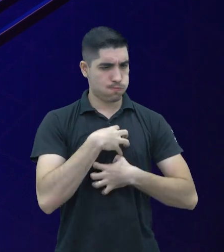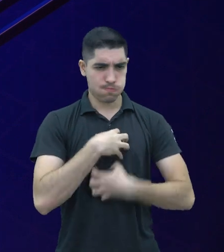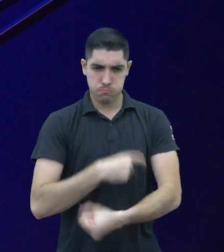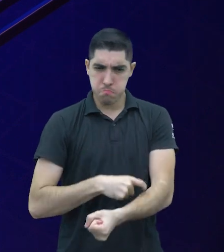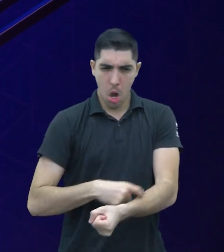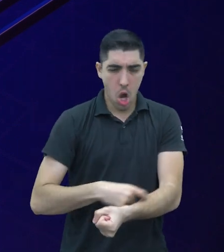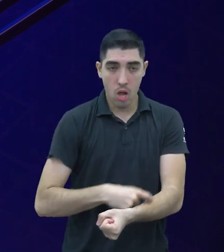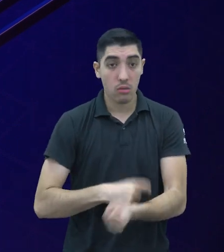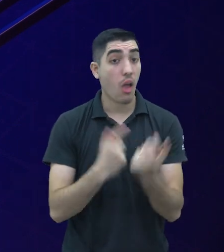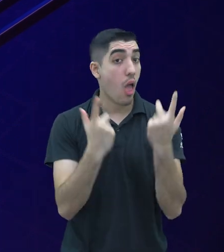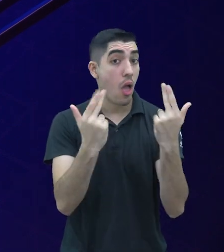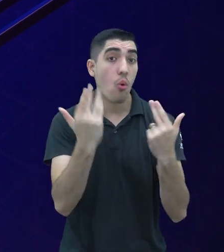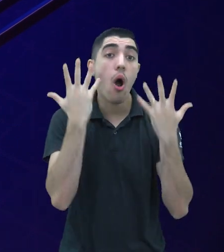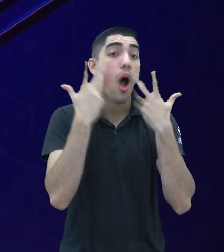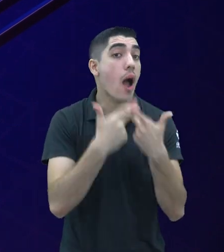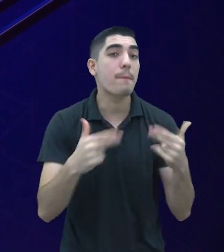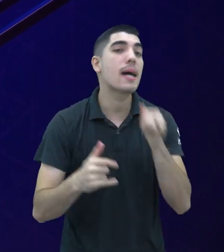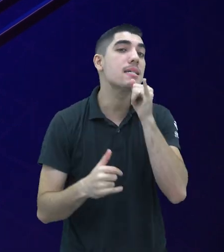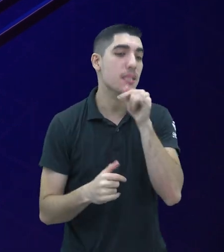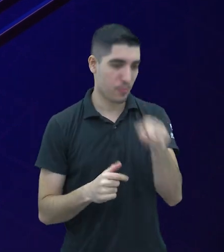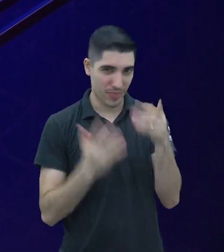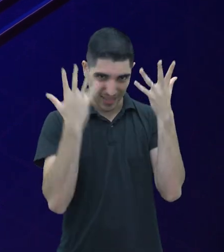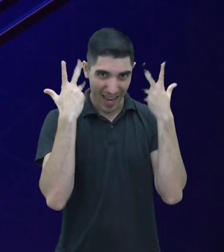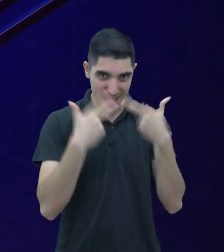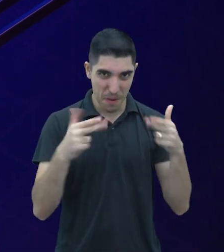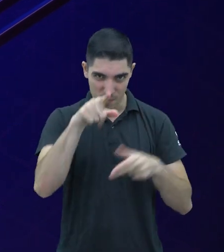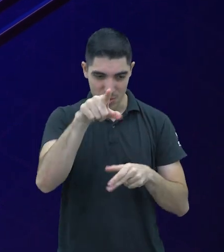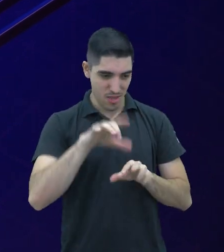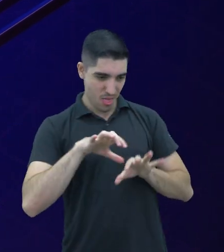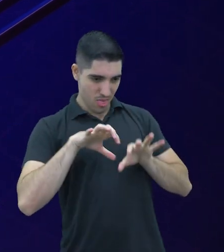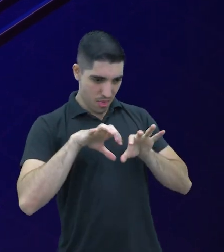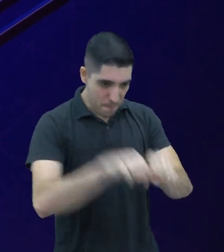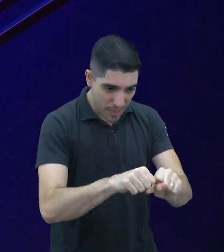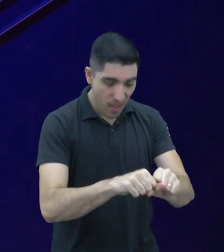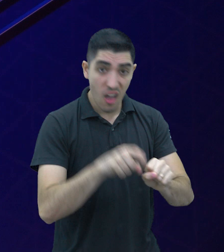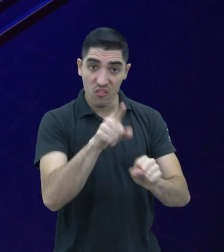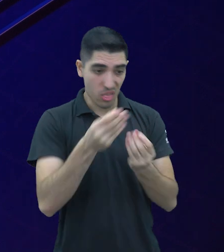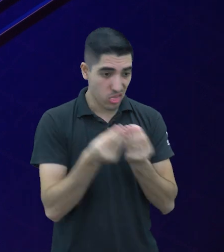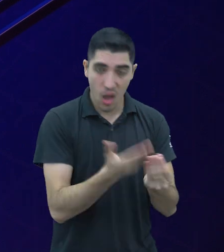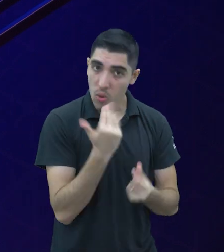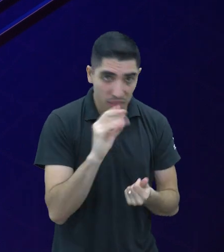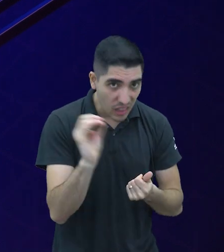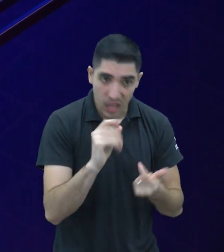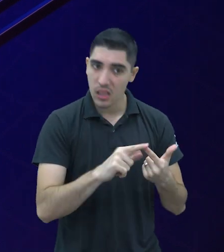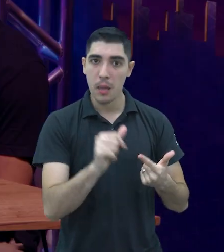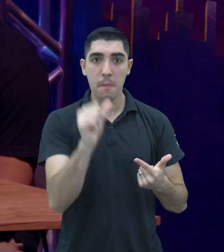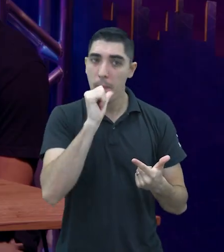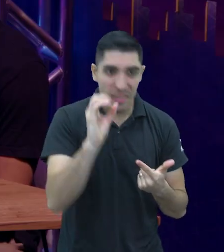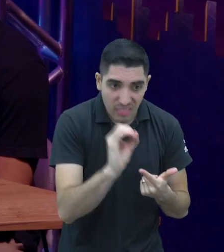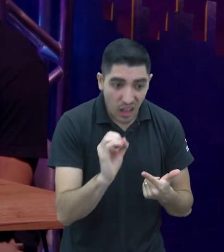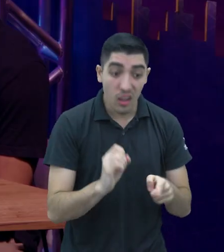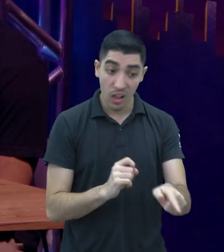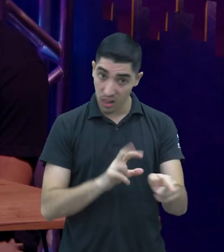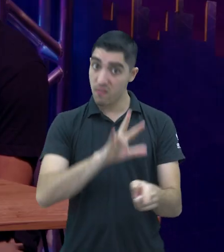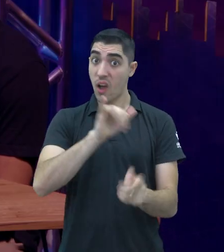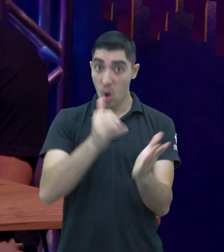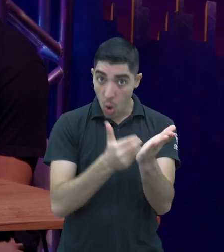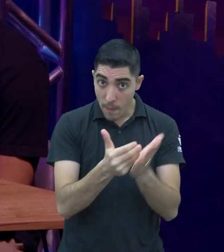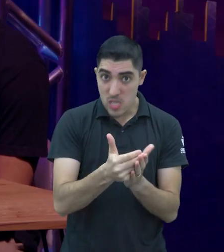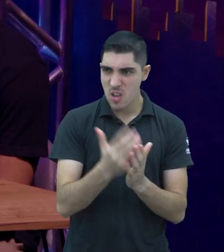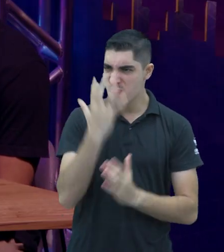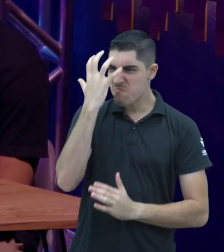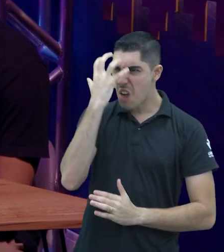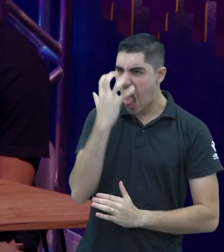deveria acontecer. É a mesma coisa com um animal. Se você prende um animal e deixa ele sem comer, sem beber, provavelmente ele